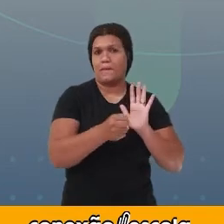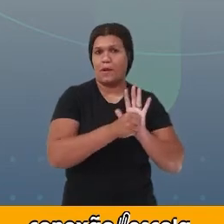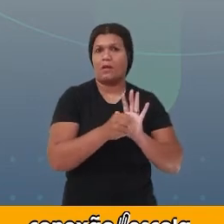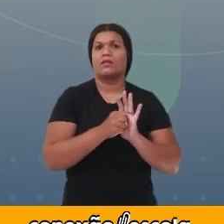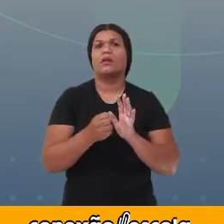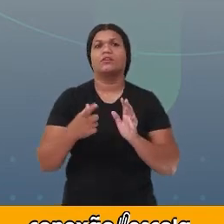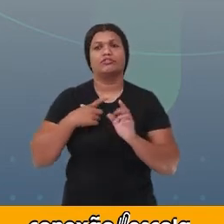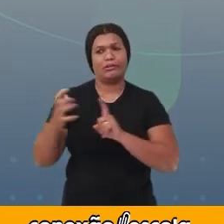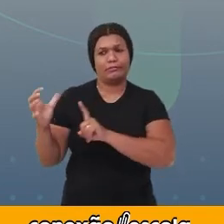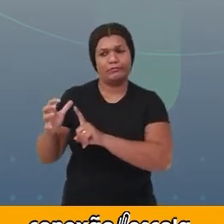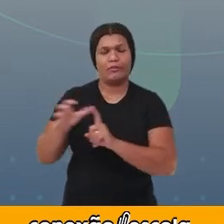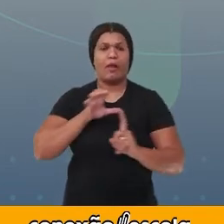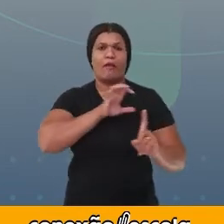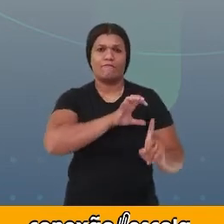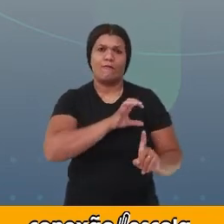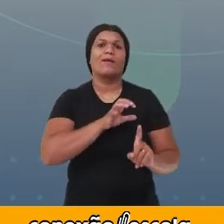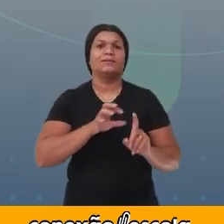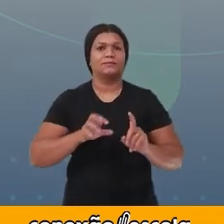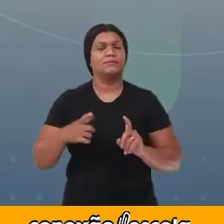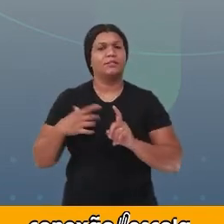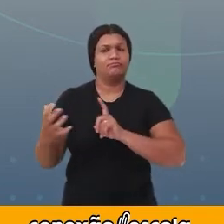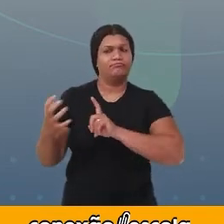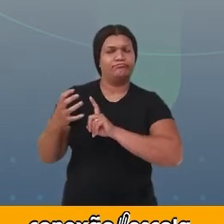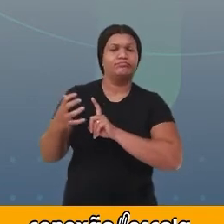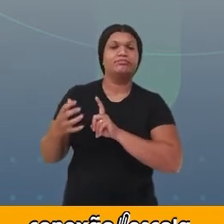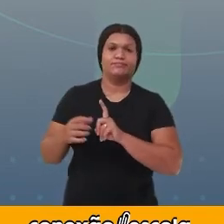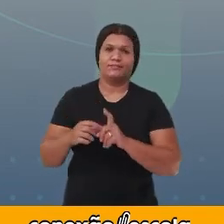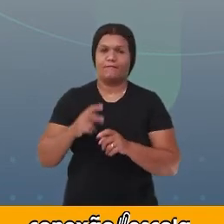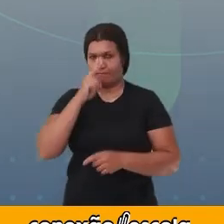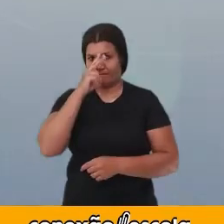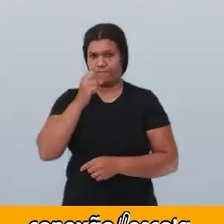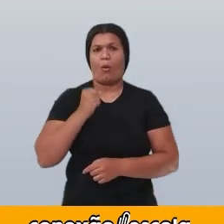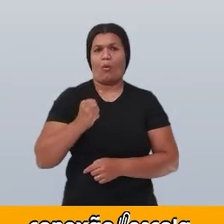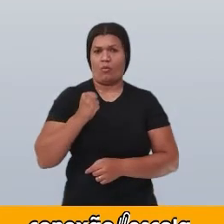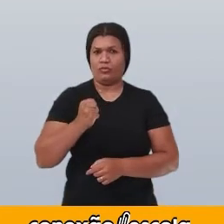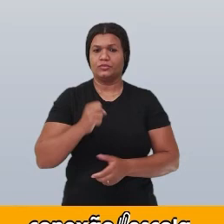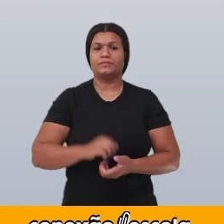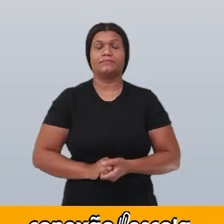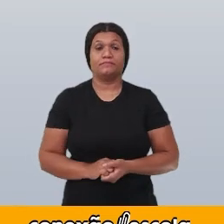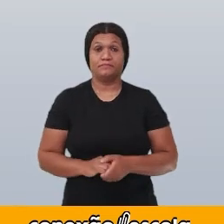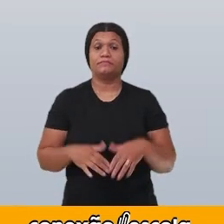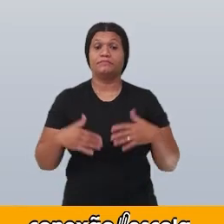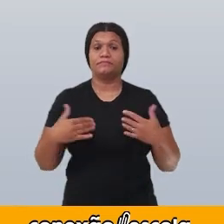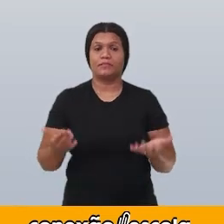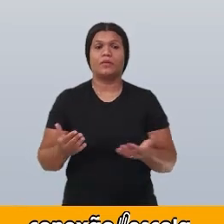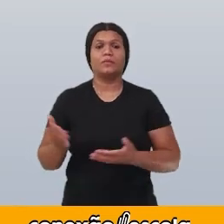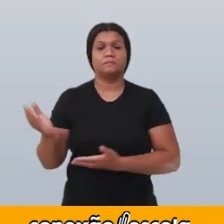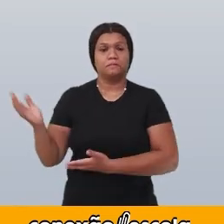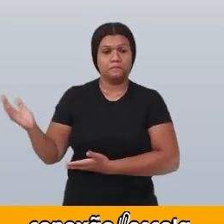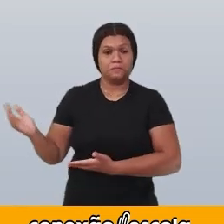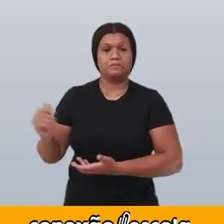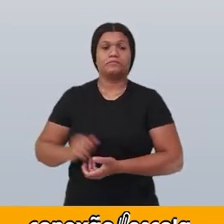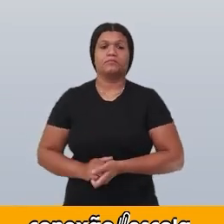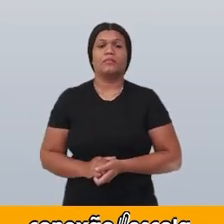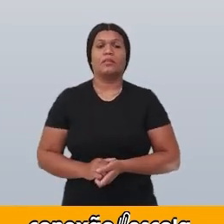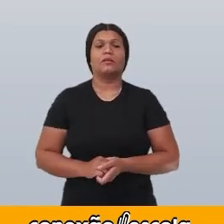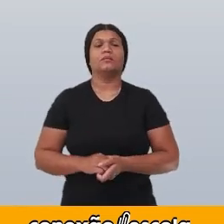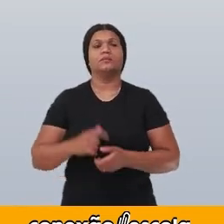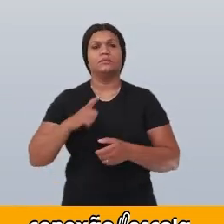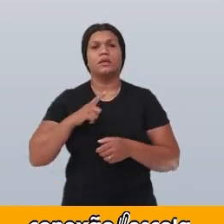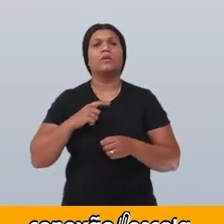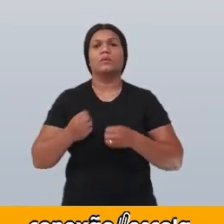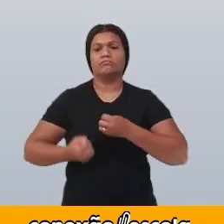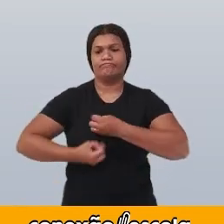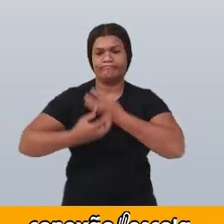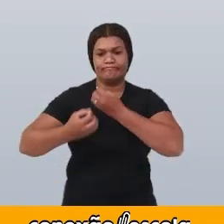esses efeitos de muito impacto. Então, os modalizadores, eles manifestam uma atitude